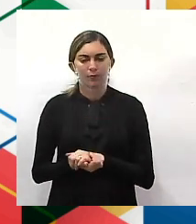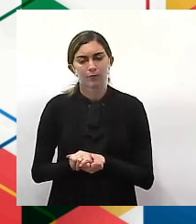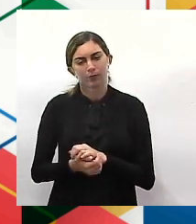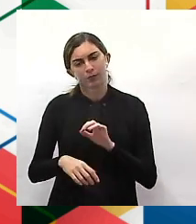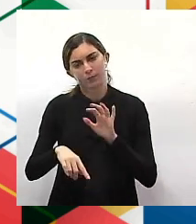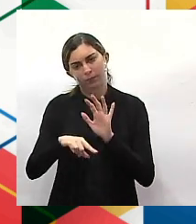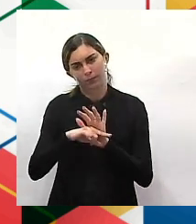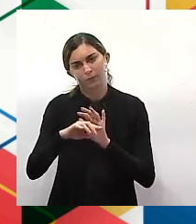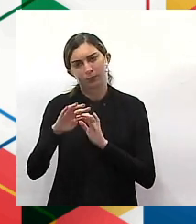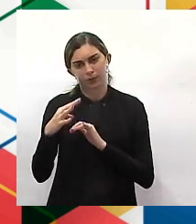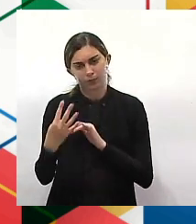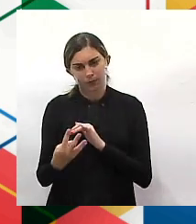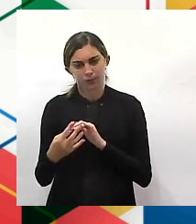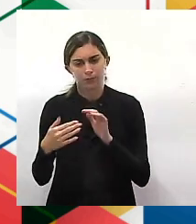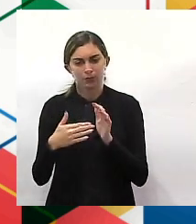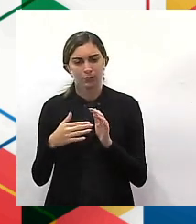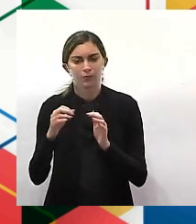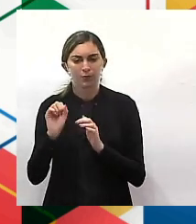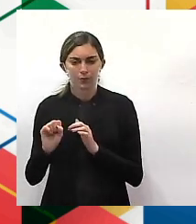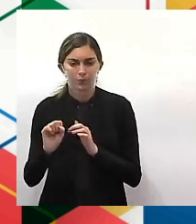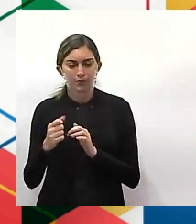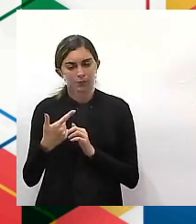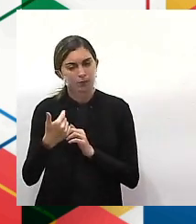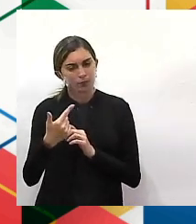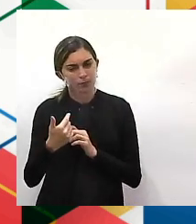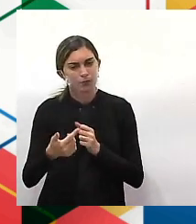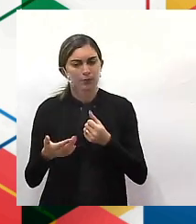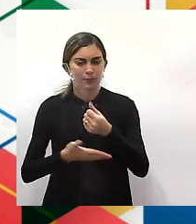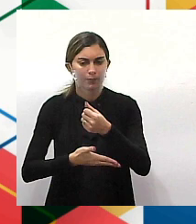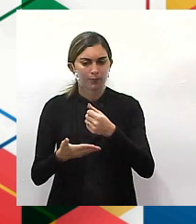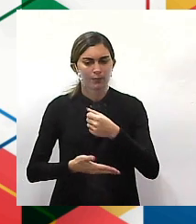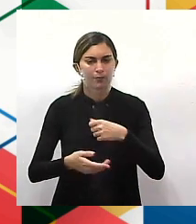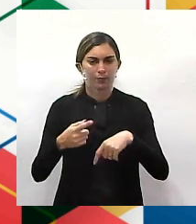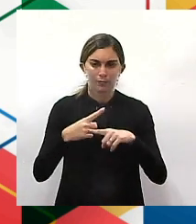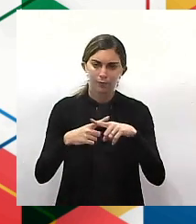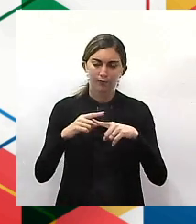tem 12 unidades. Faz a multiplicação da base pela altura,